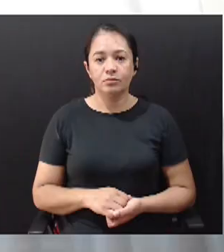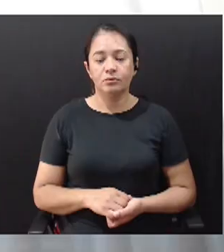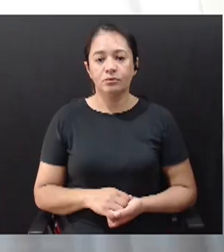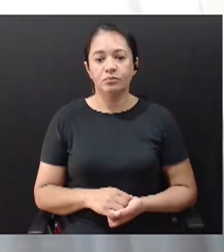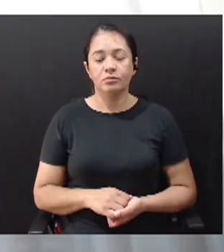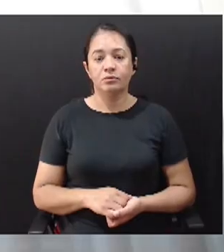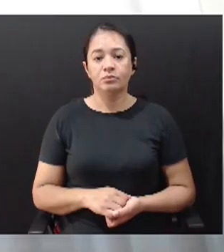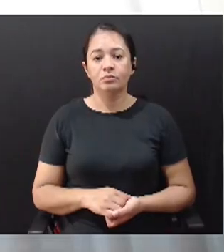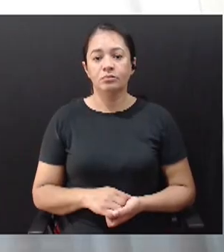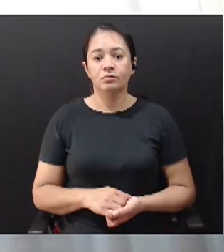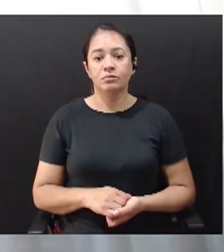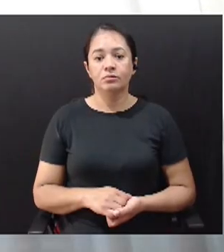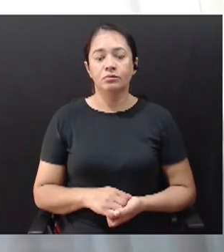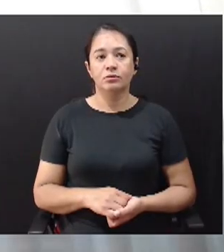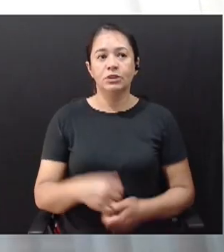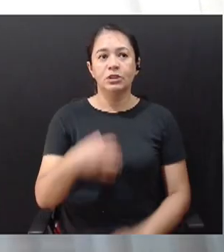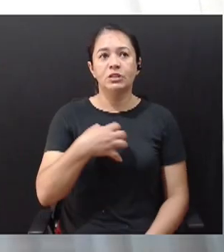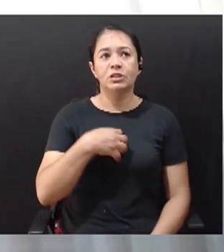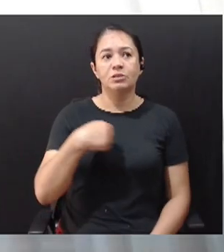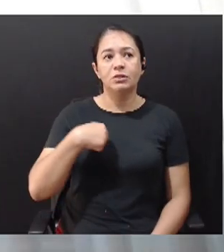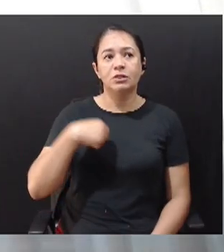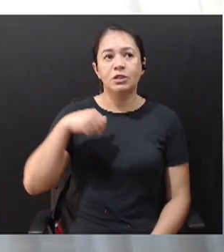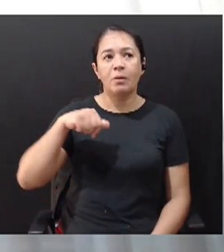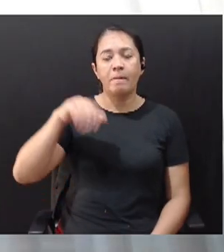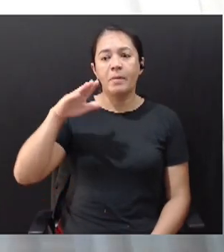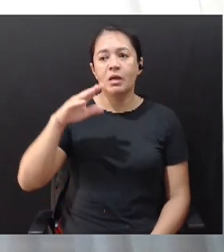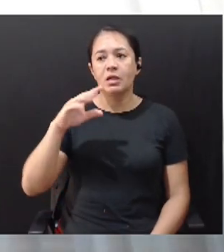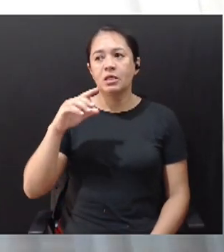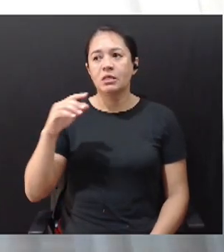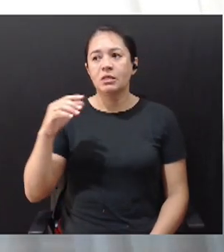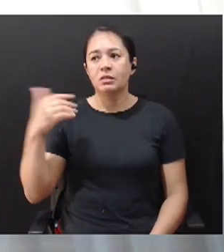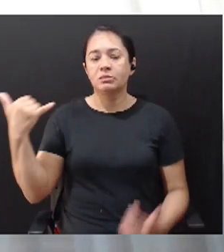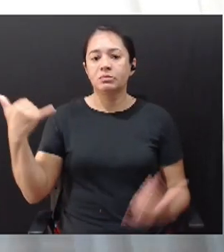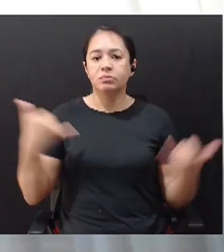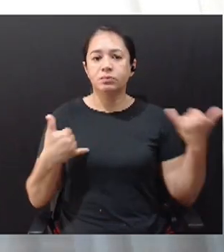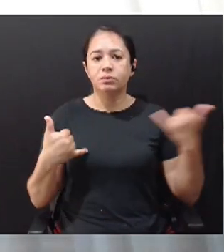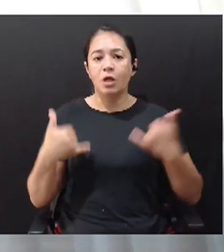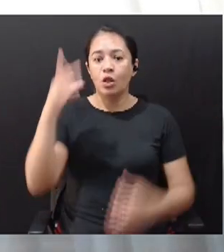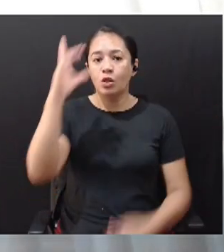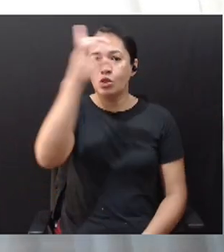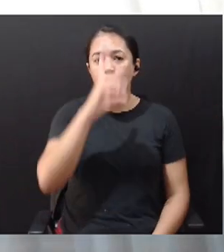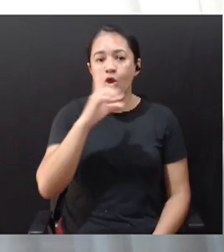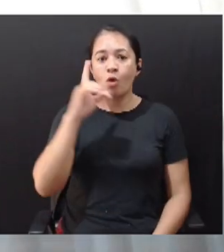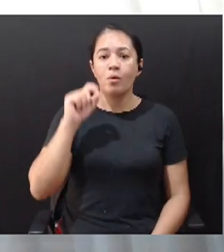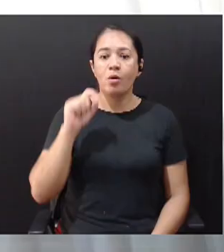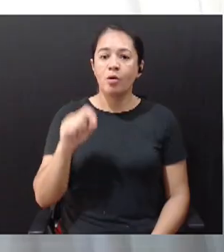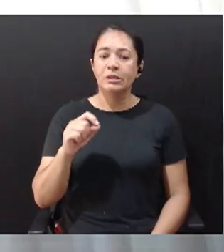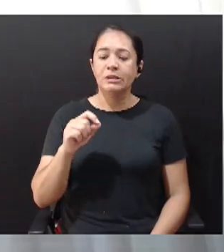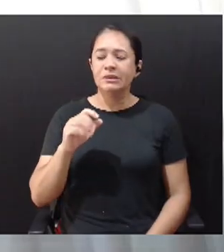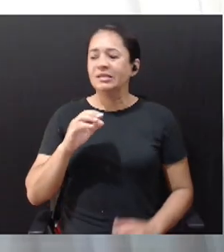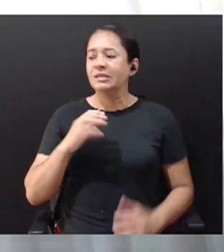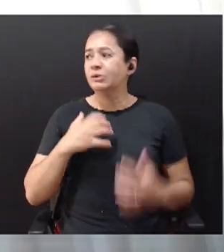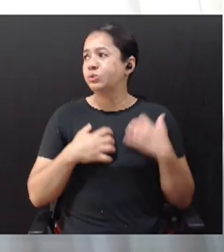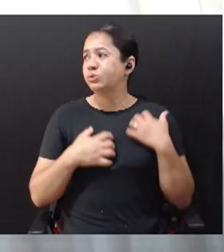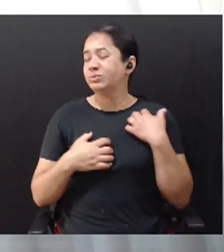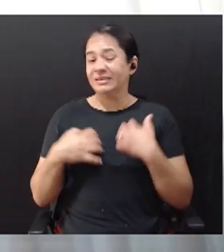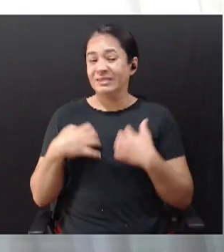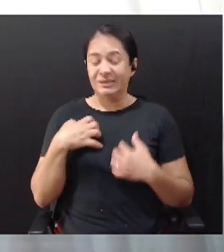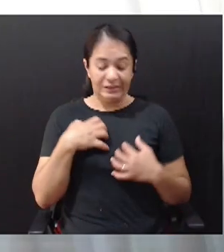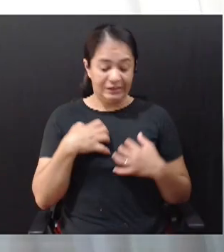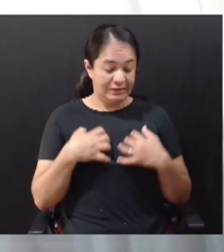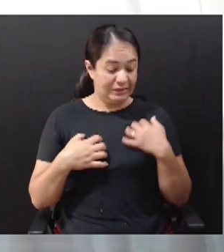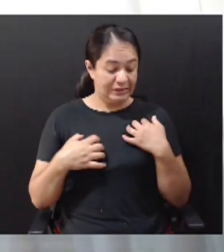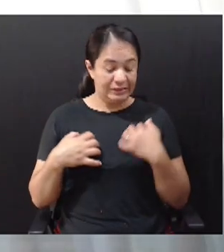mais escuto, né, dos meus pacientes do domingo seria a angústia, né? Uhum. A angústia